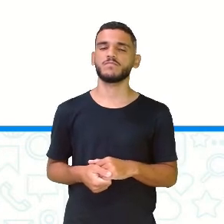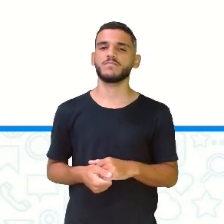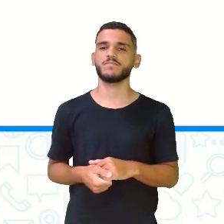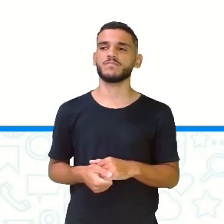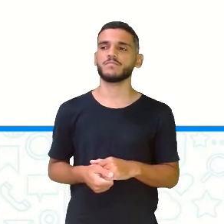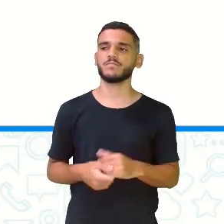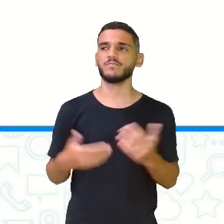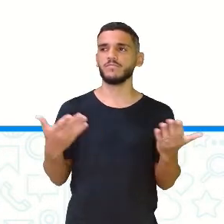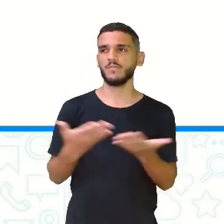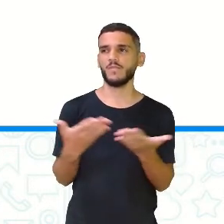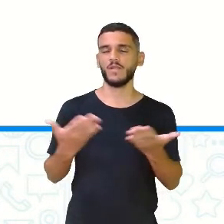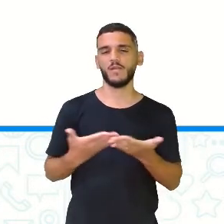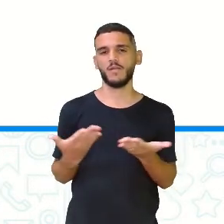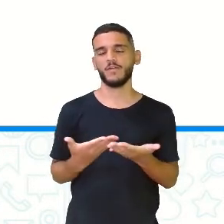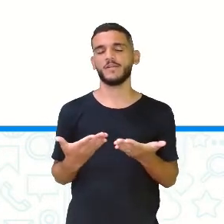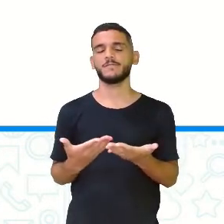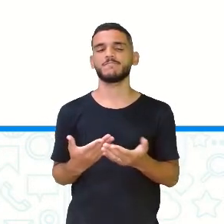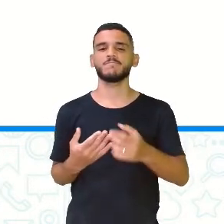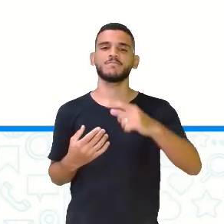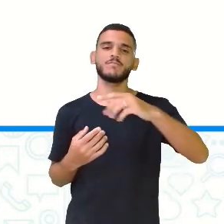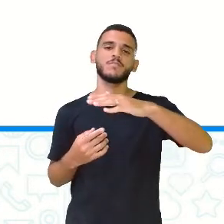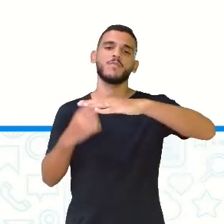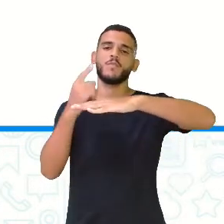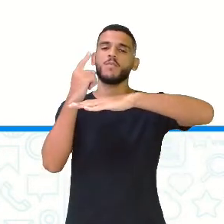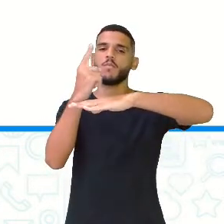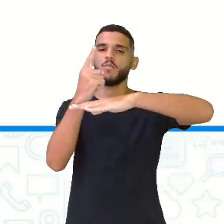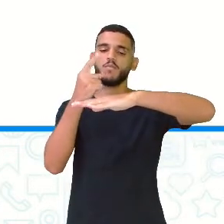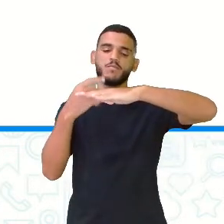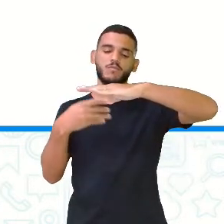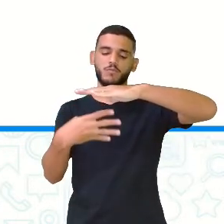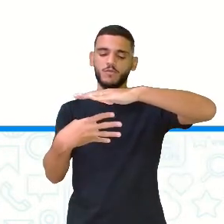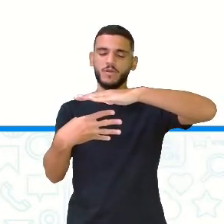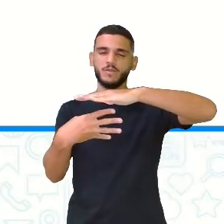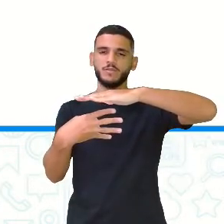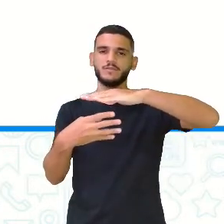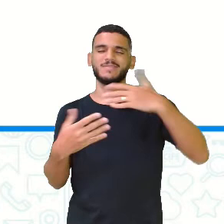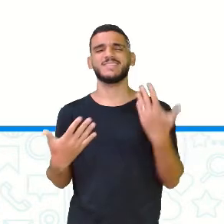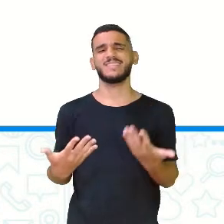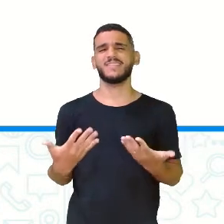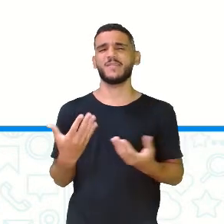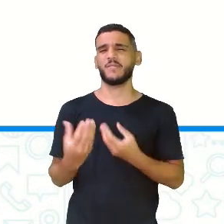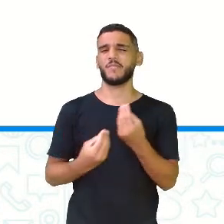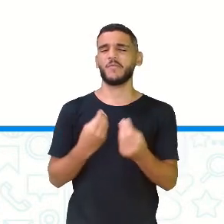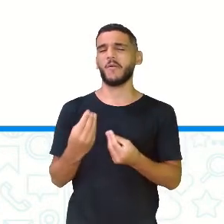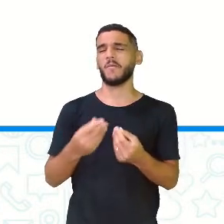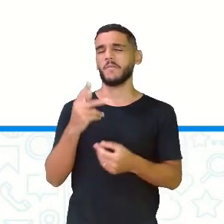a representação agora de 1/4. 1/4,